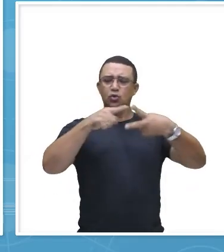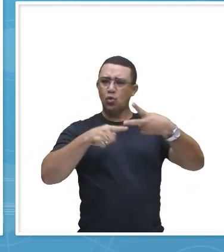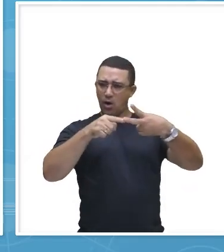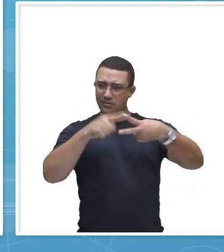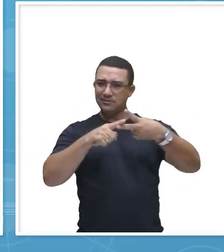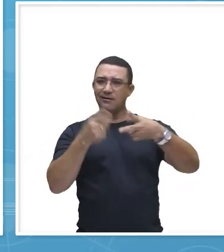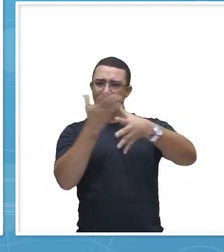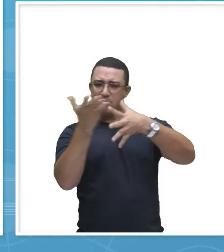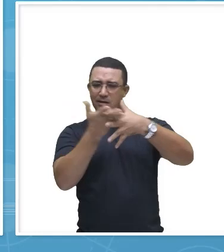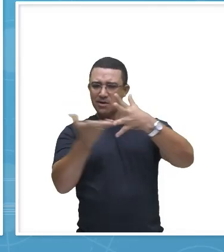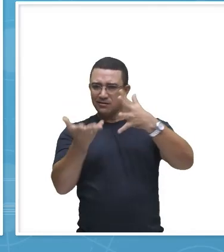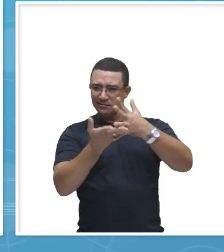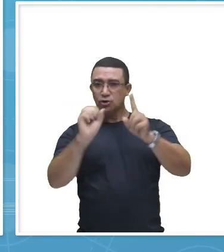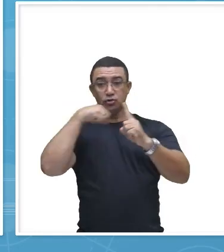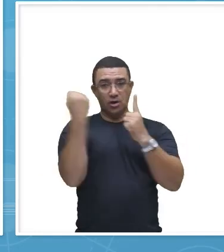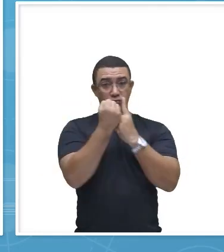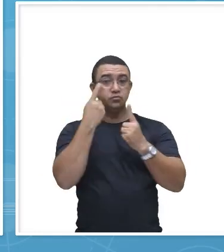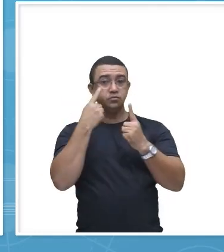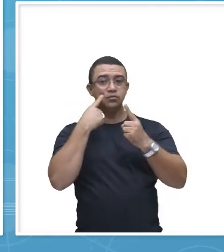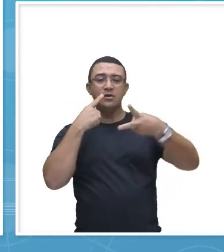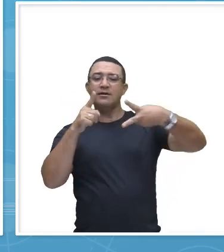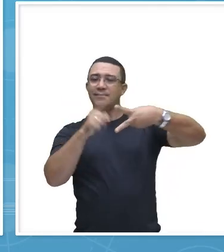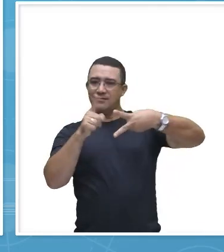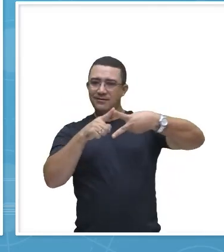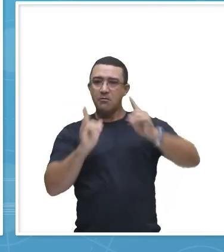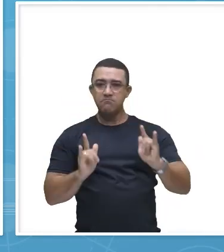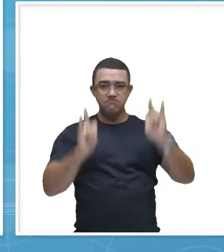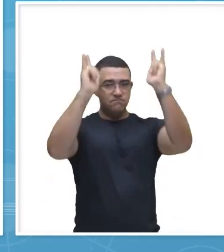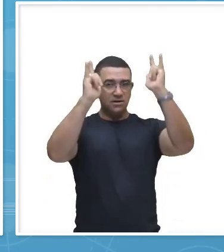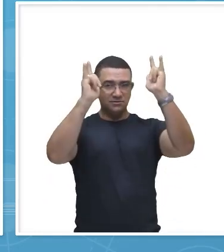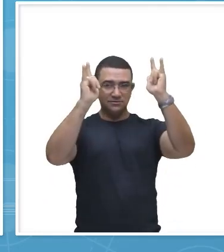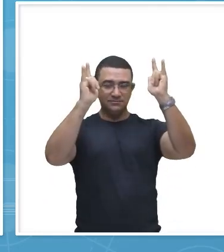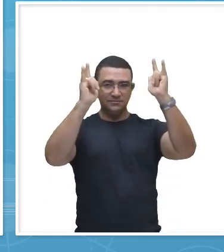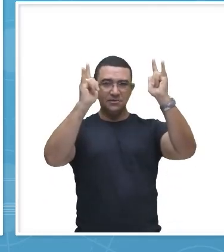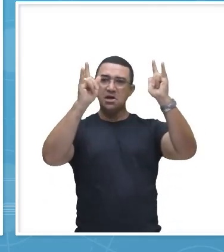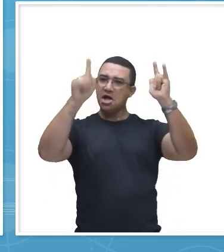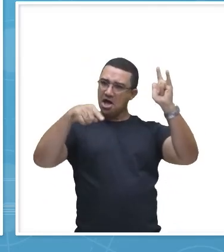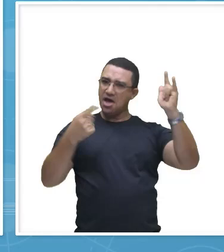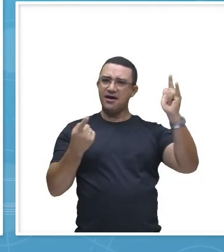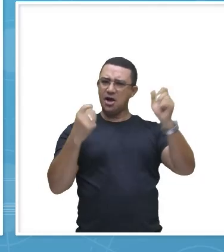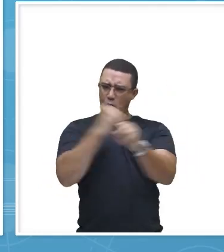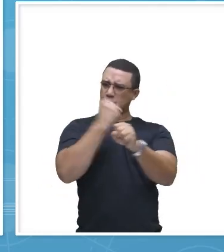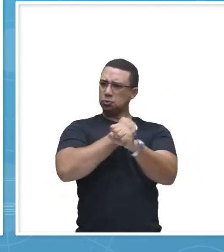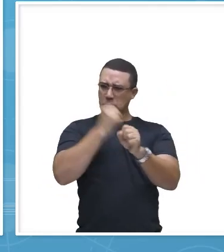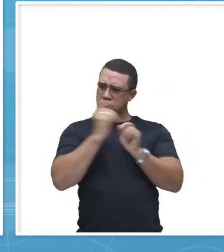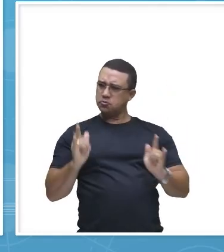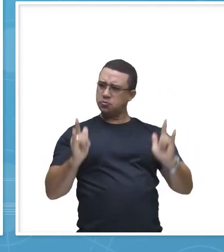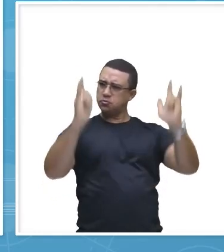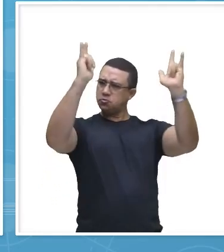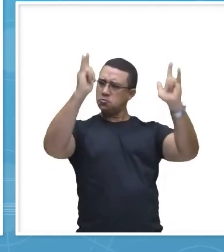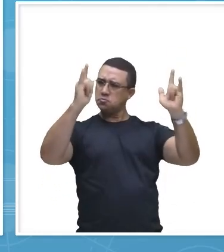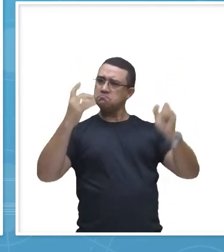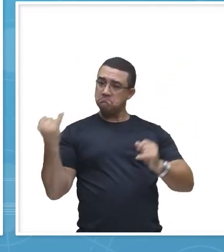nós temos esses prédios aqui, né, que representam grandes construções,